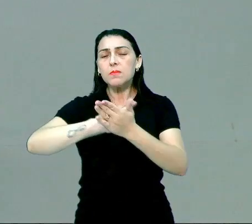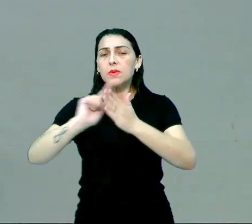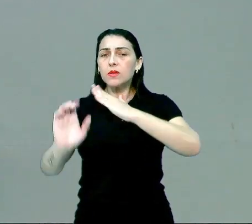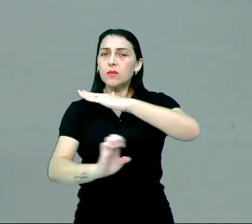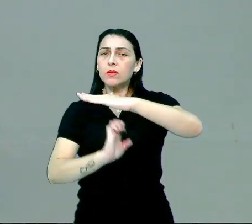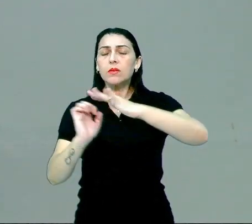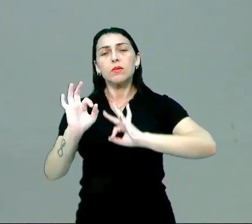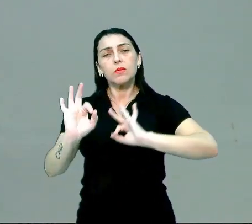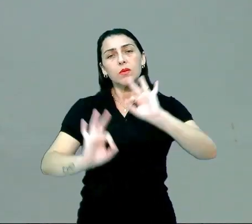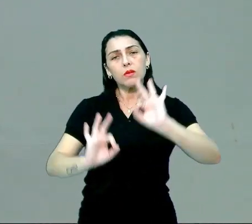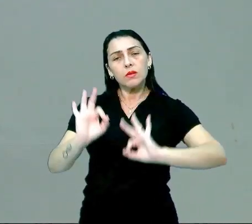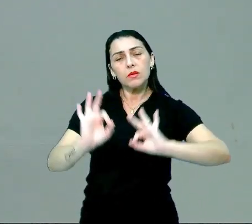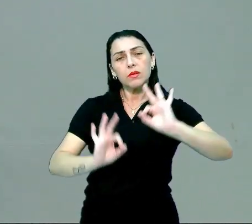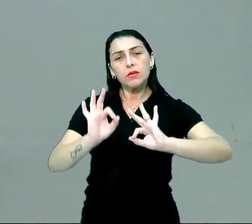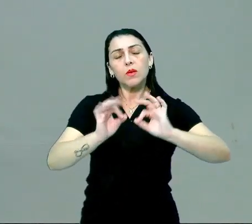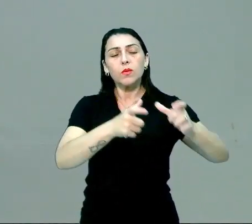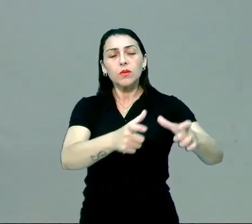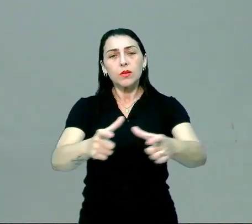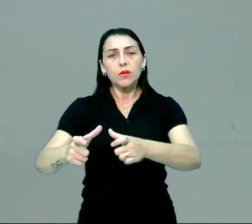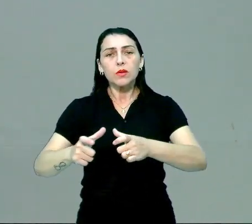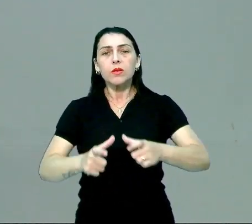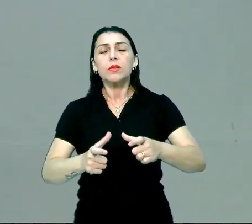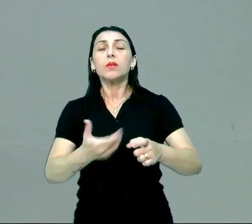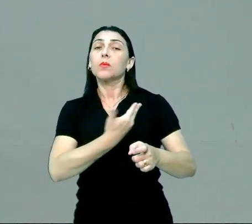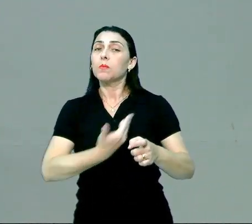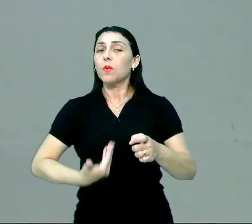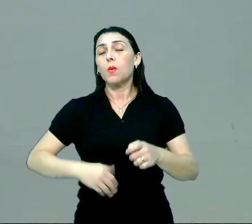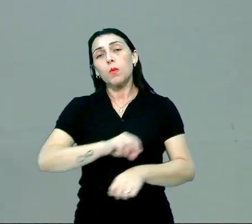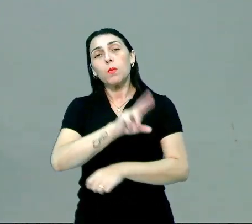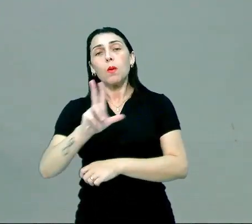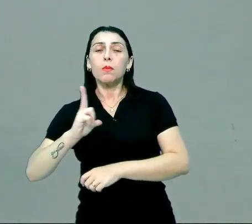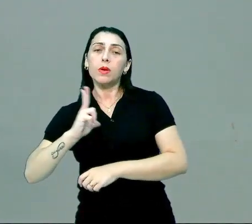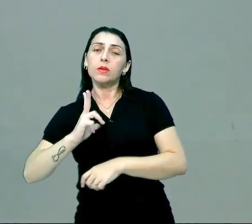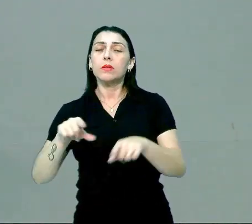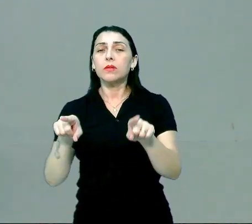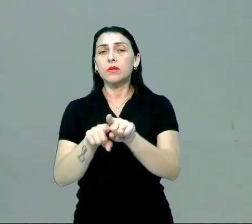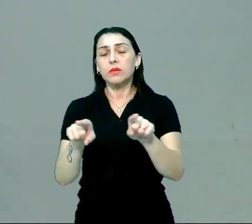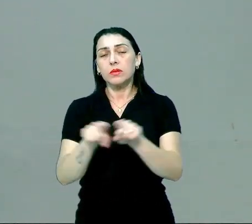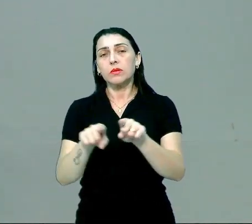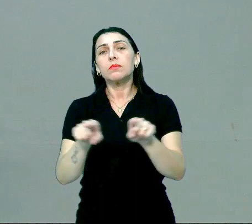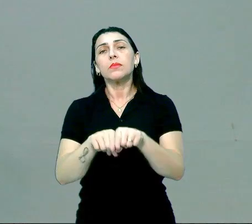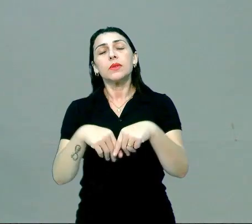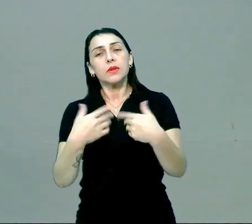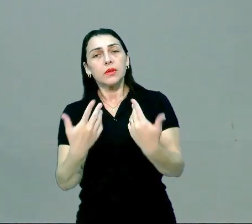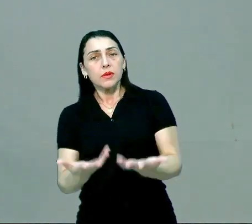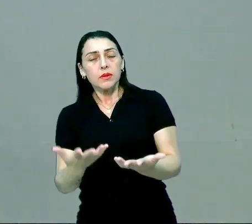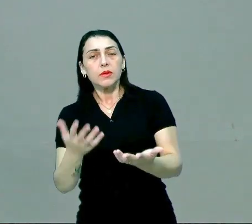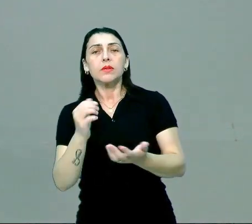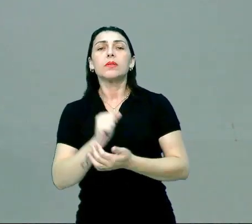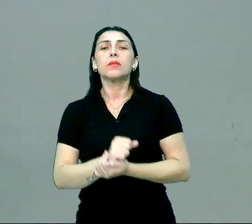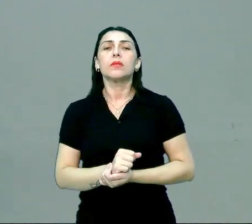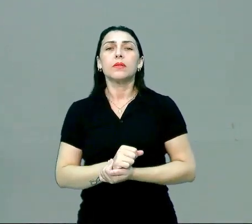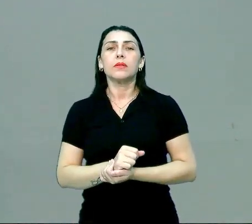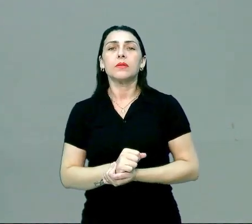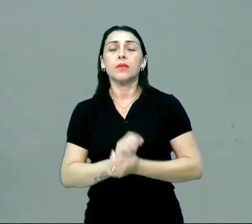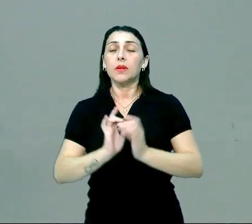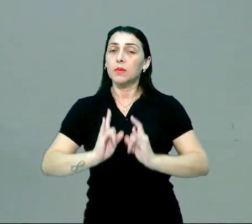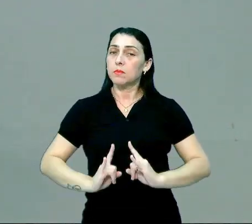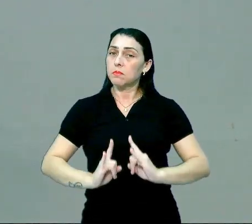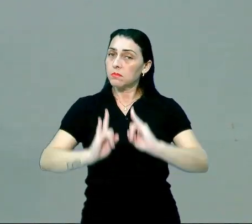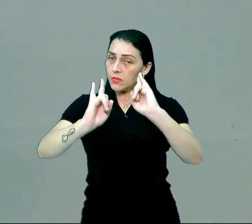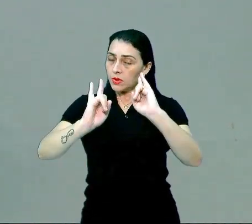de organização dos espaços existentes, sejam esses espaços, né, em